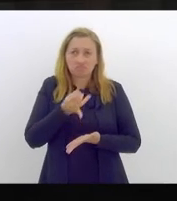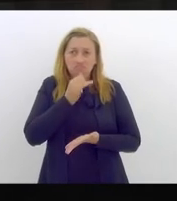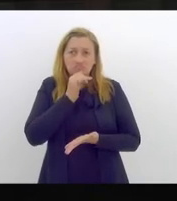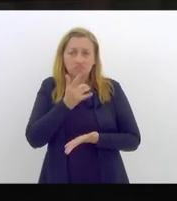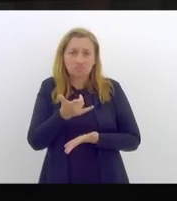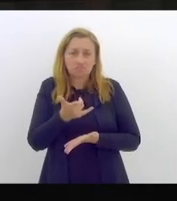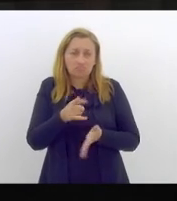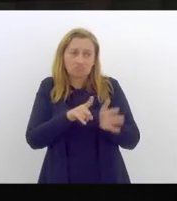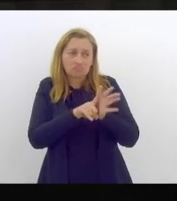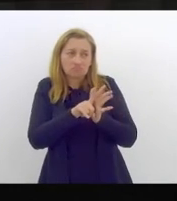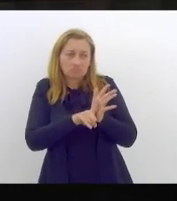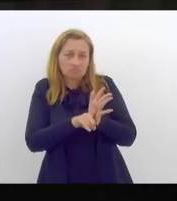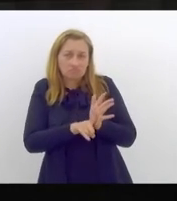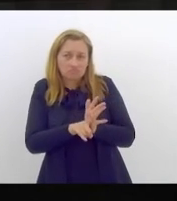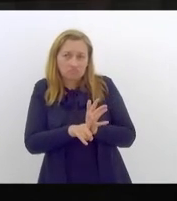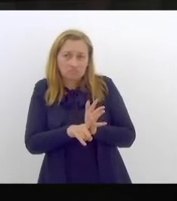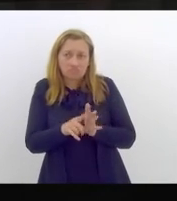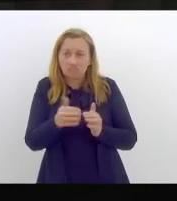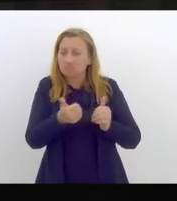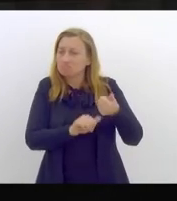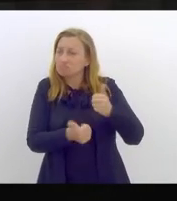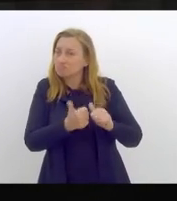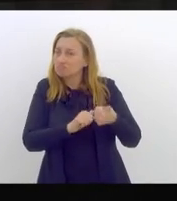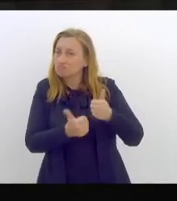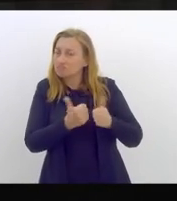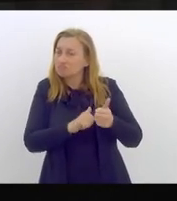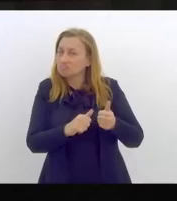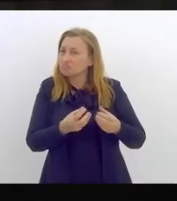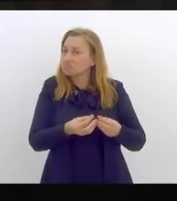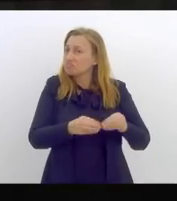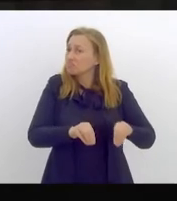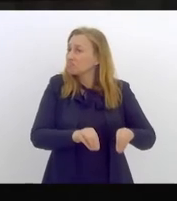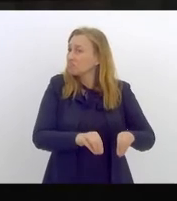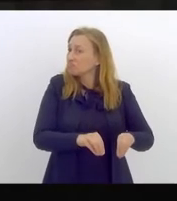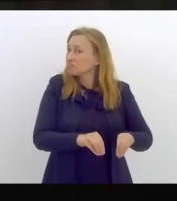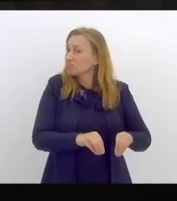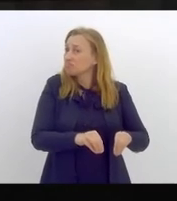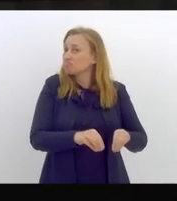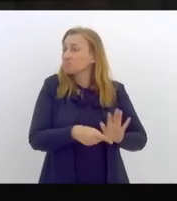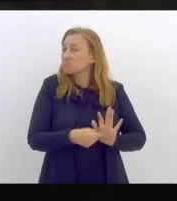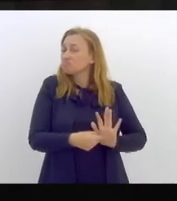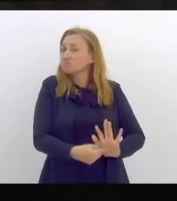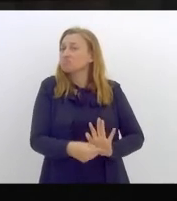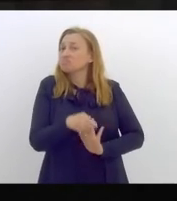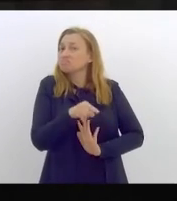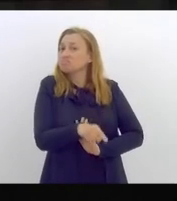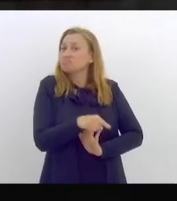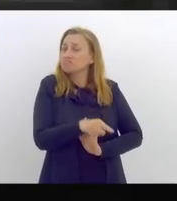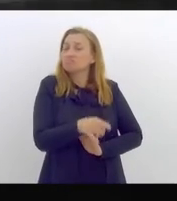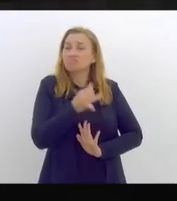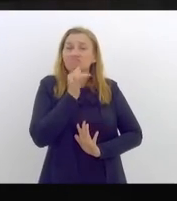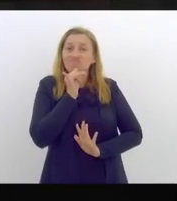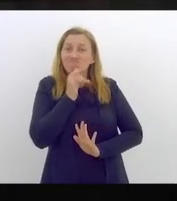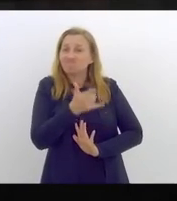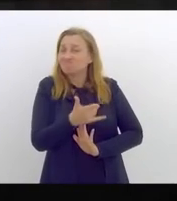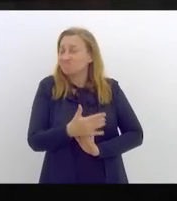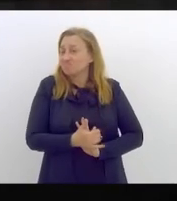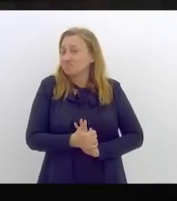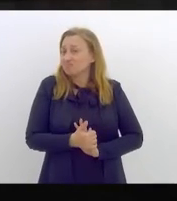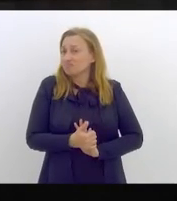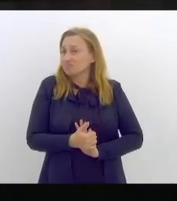a análise e avaliação dos prejuízos identificados aqui, por exemplo, que